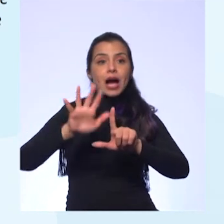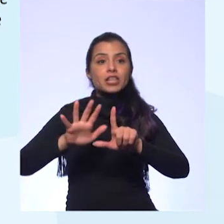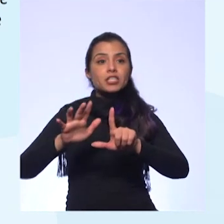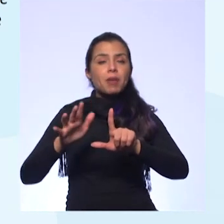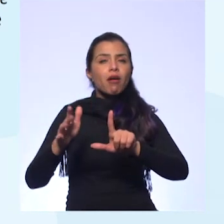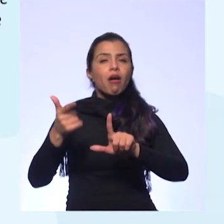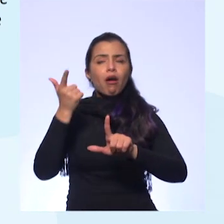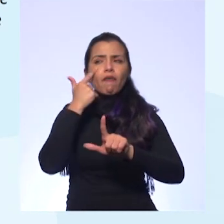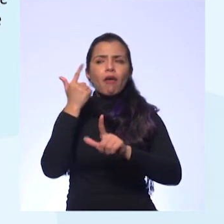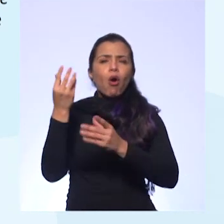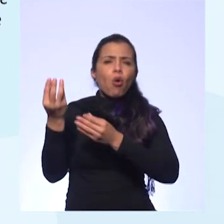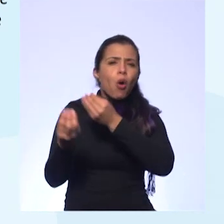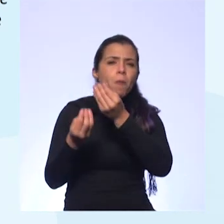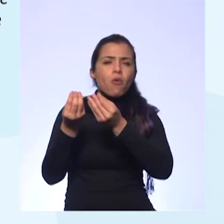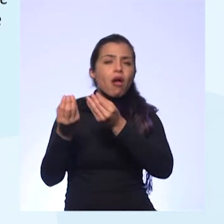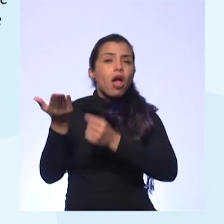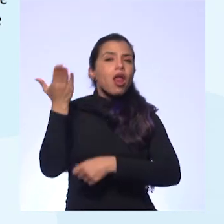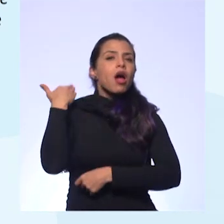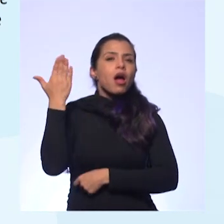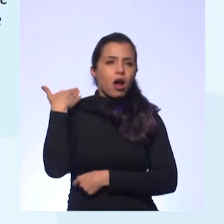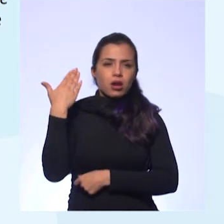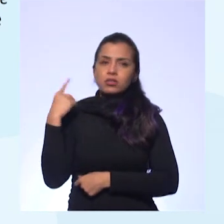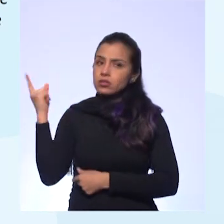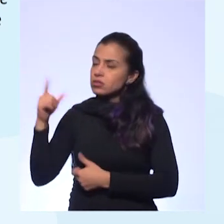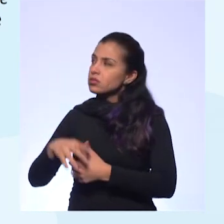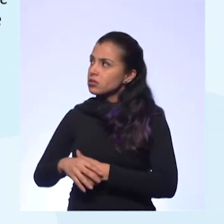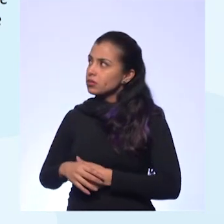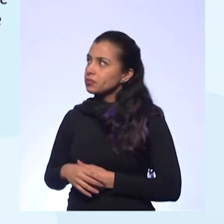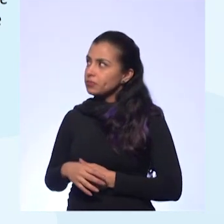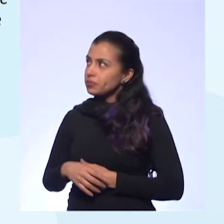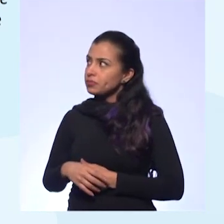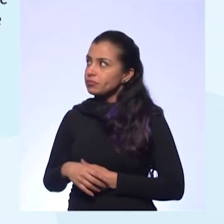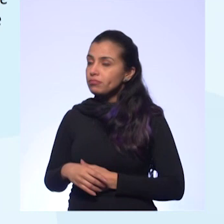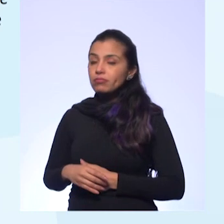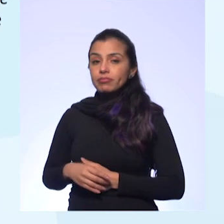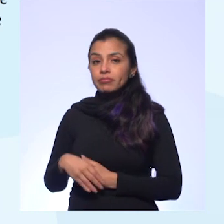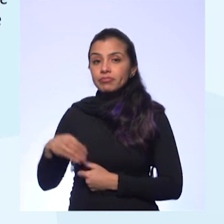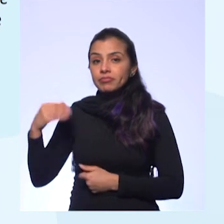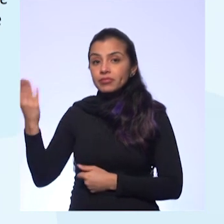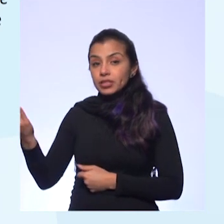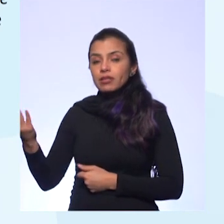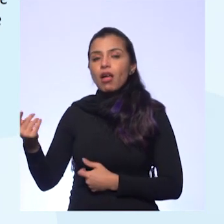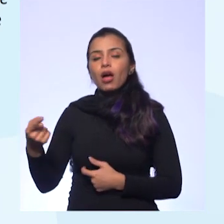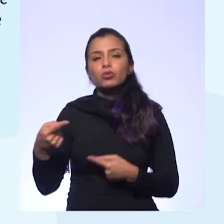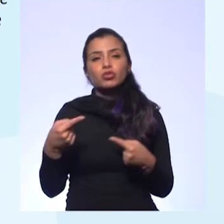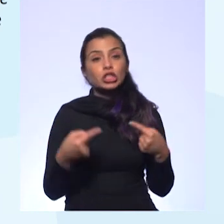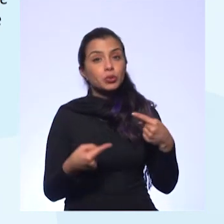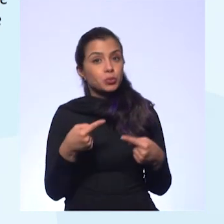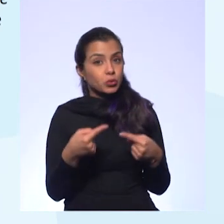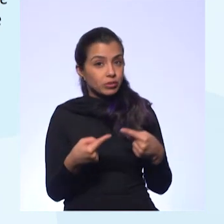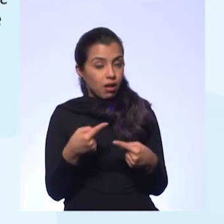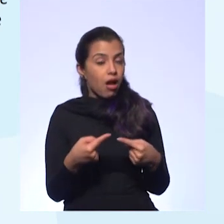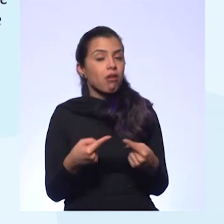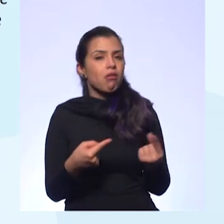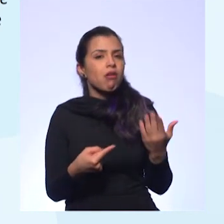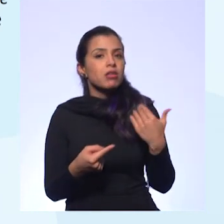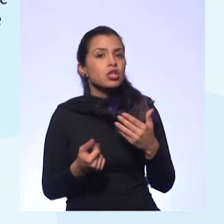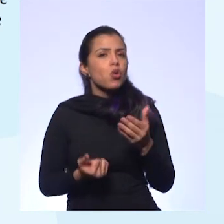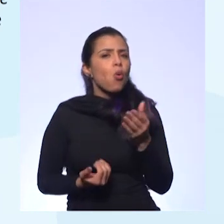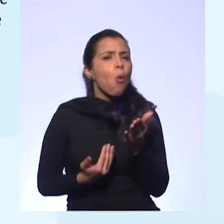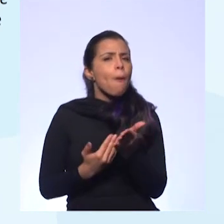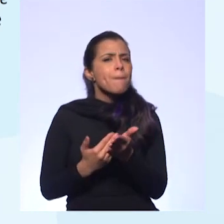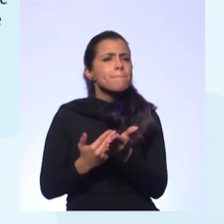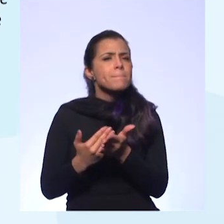funcionava a Convenção Nacional, e é dentro dessa disposição dos deputados da Convenção que surgiu os